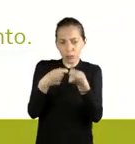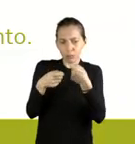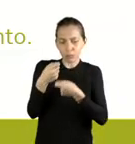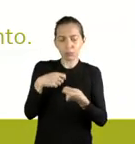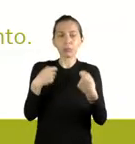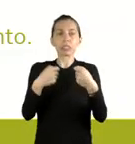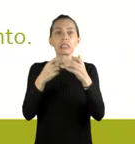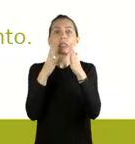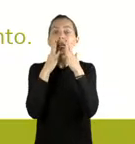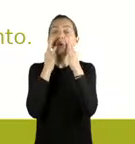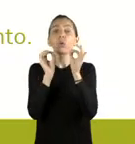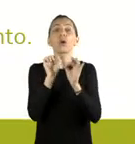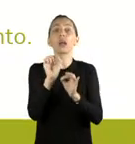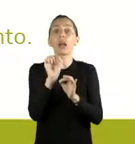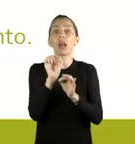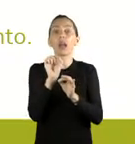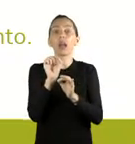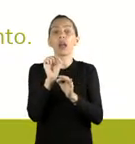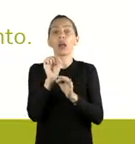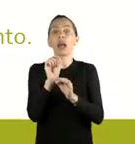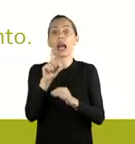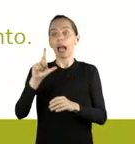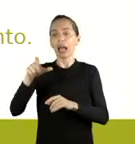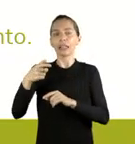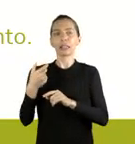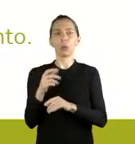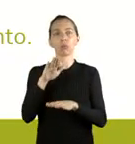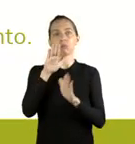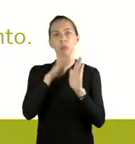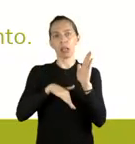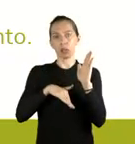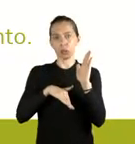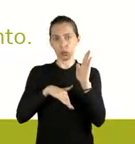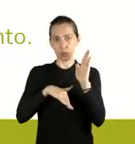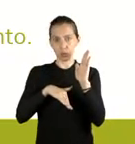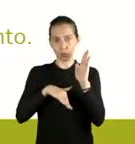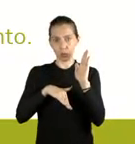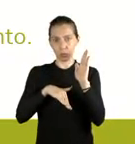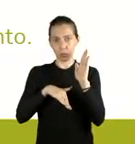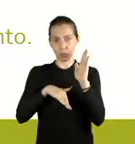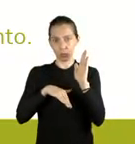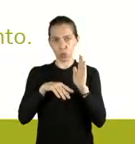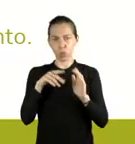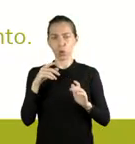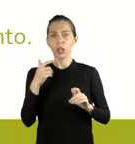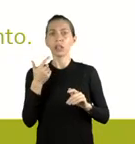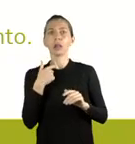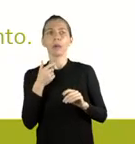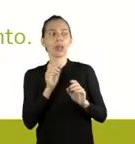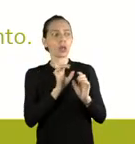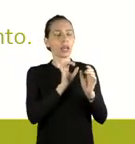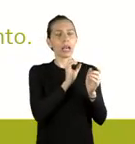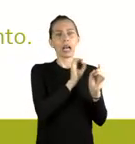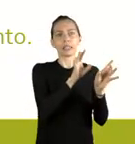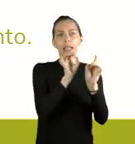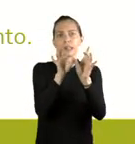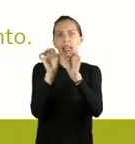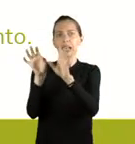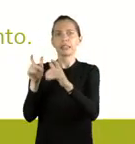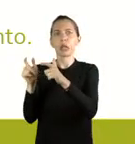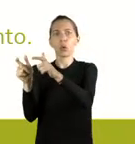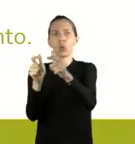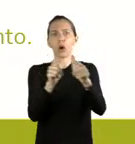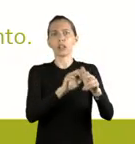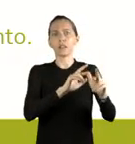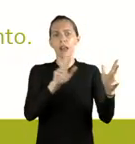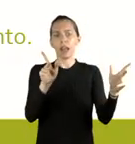tenha menos cartões possíveis, né? E tenha menos fragmentação de informações. Então,